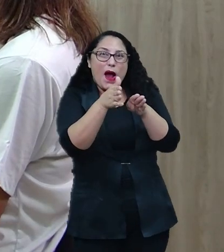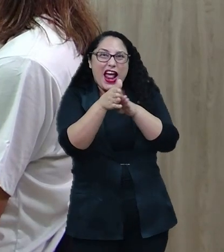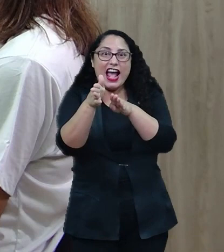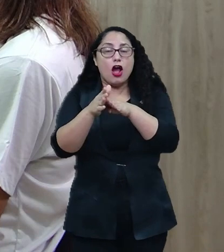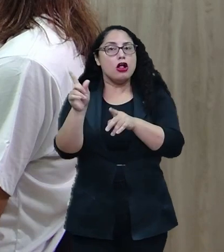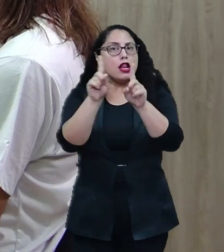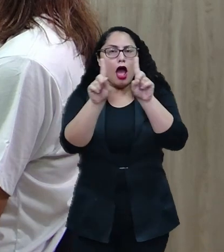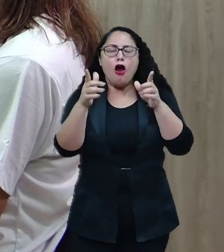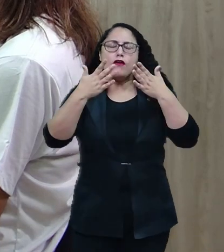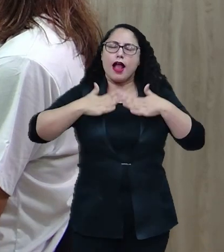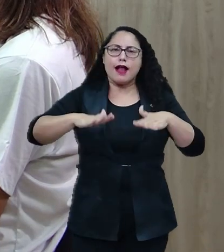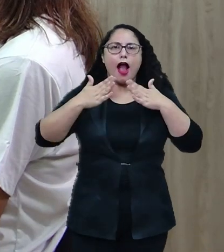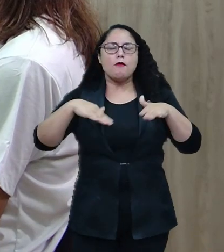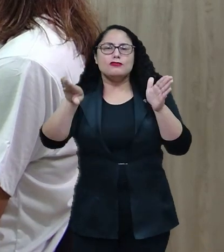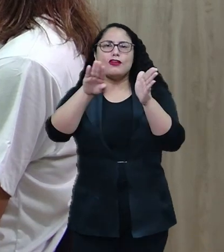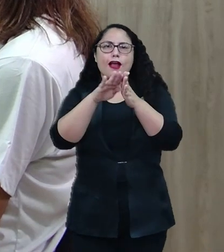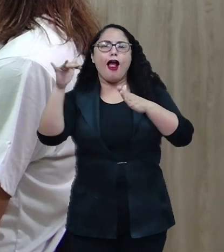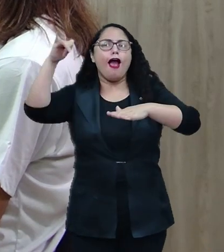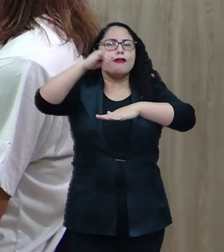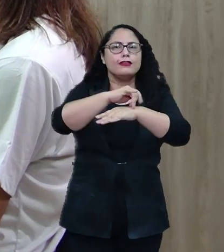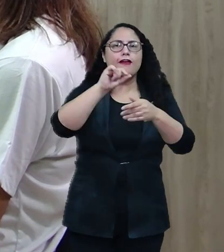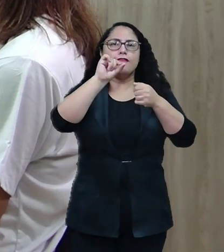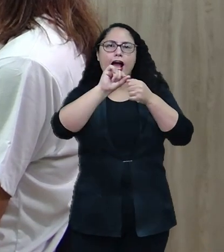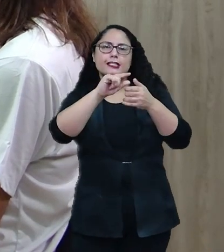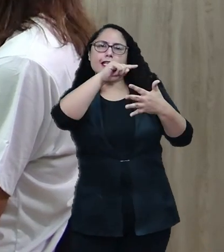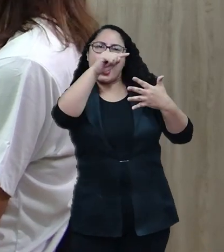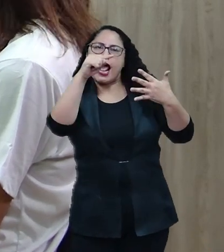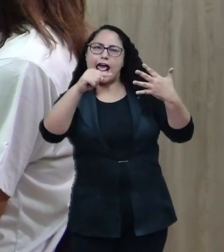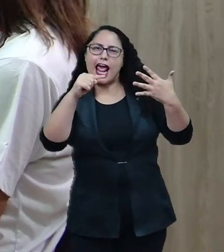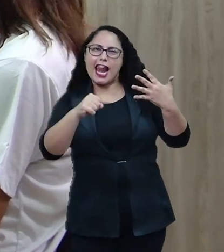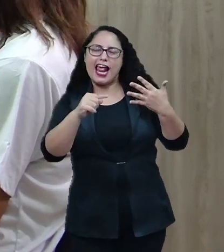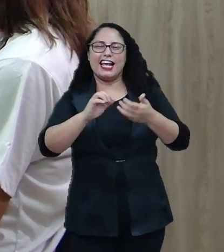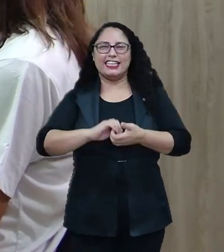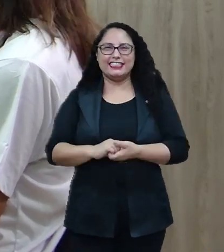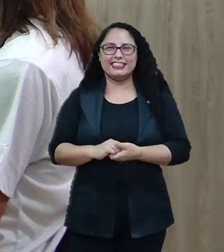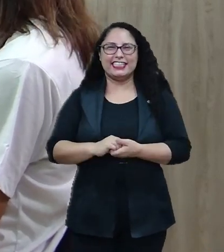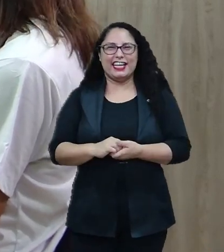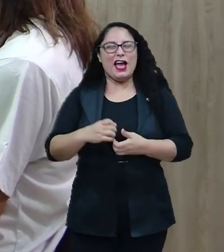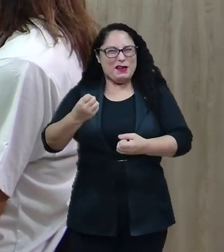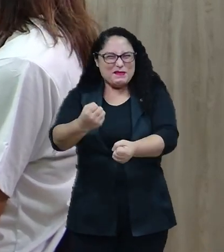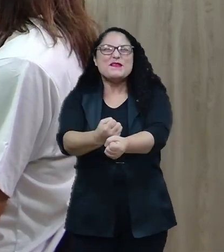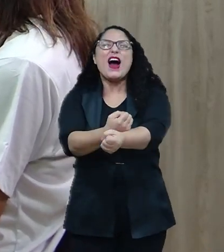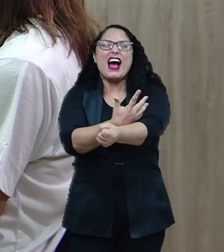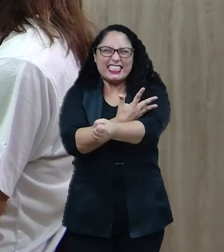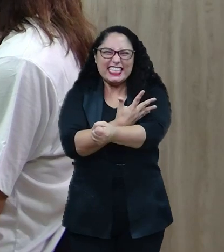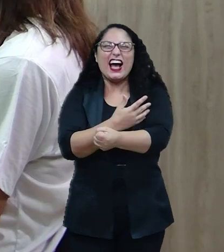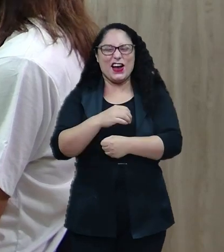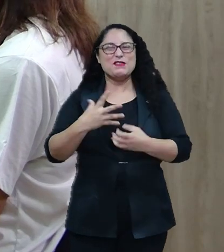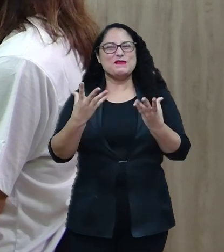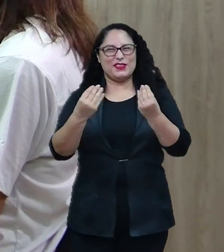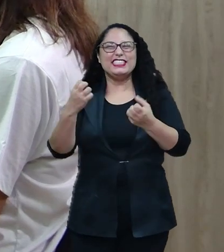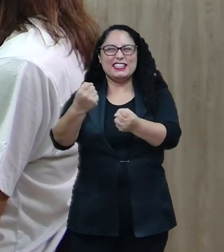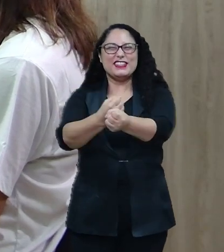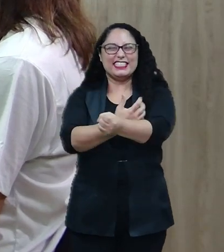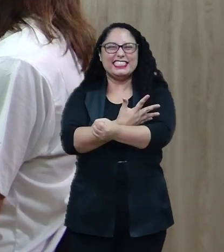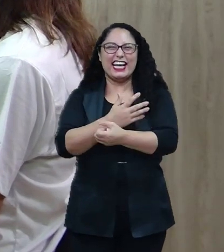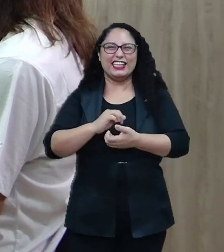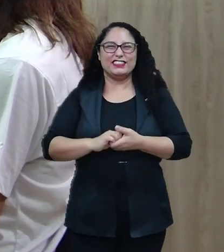orientando. Não, fica calma, quando chegar no aeroporto faz isso, faz aquilo e tal. Uhum. Muita emoção, né? Muita. Pois